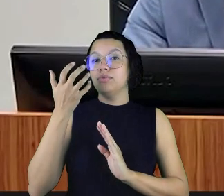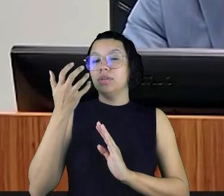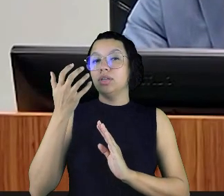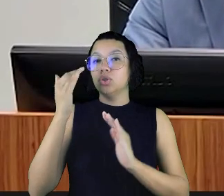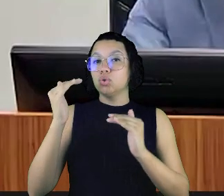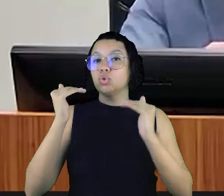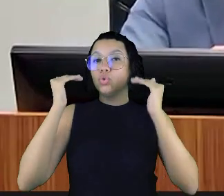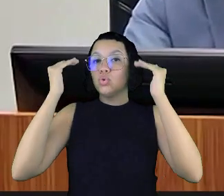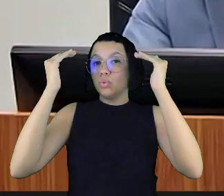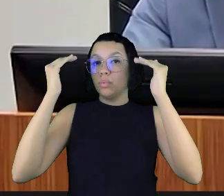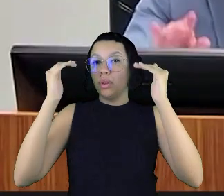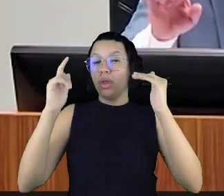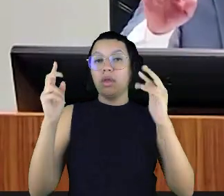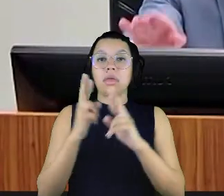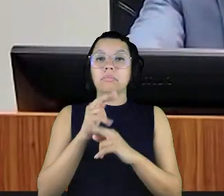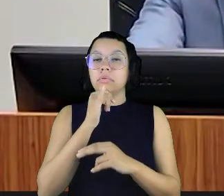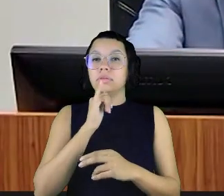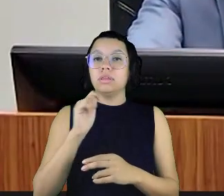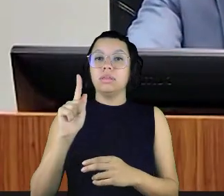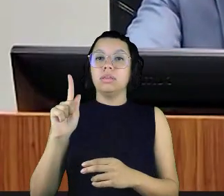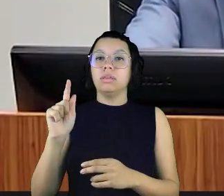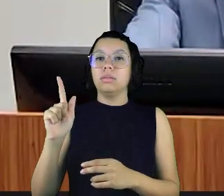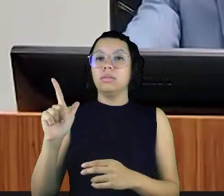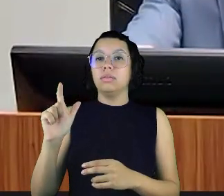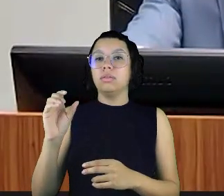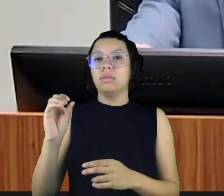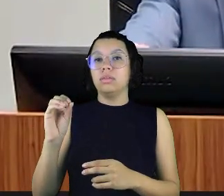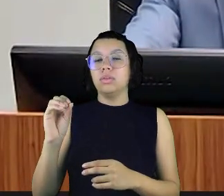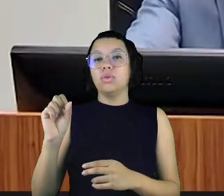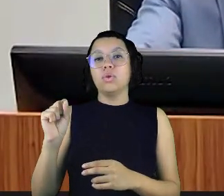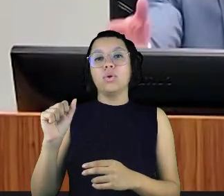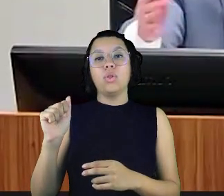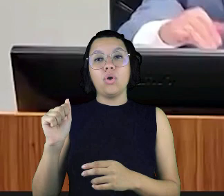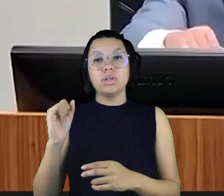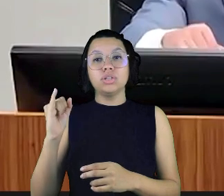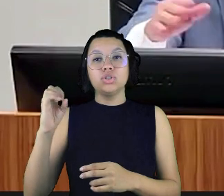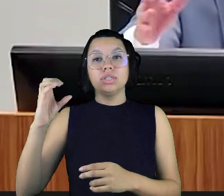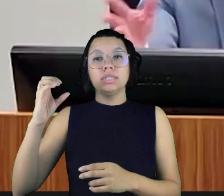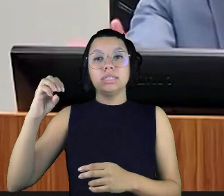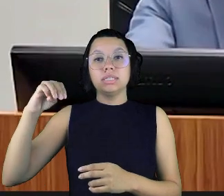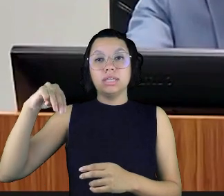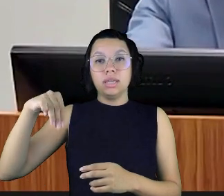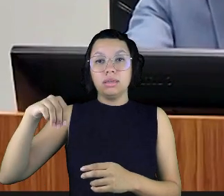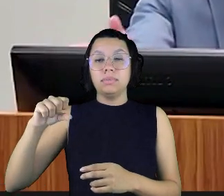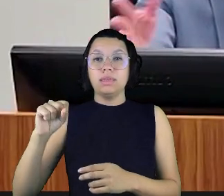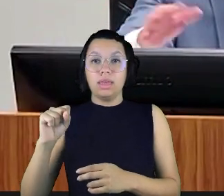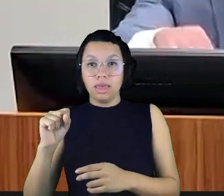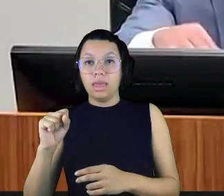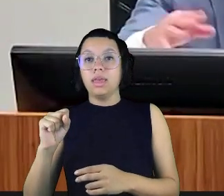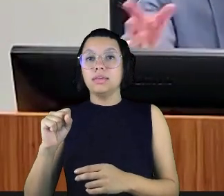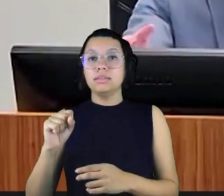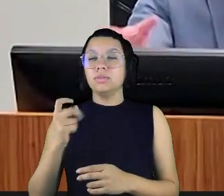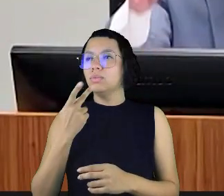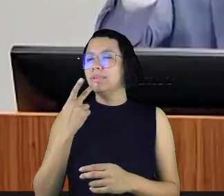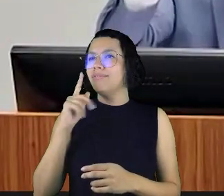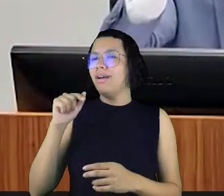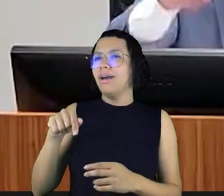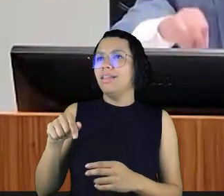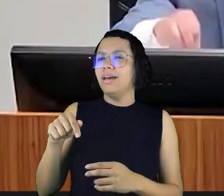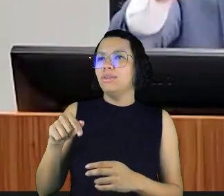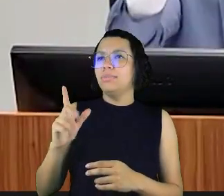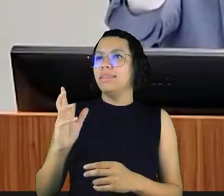cálculo de PIS e COFINS. Ninguém está dizendo para a Câmara de Arbitragem decidir se é constitucional ou inconstitucional, se é legal ou ilegal.